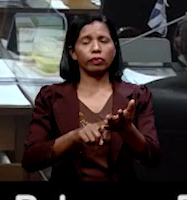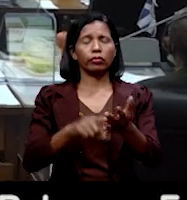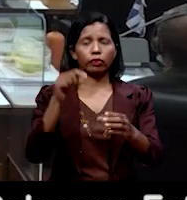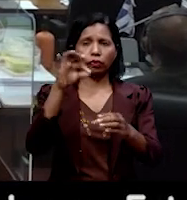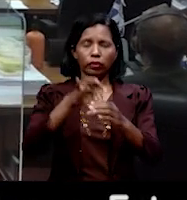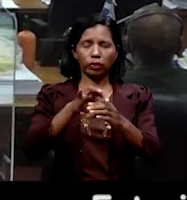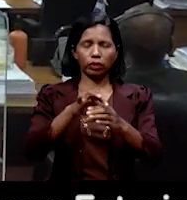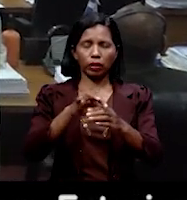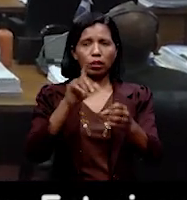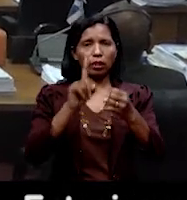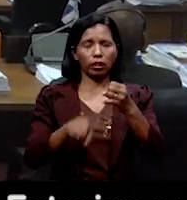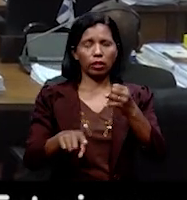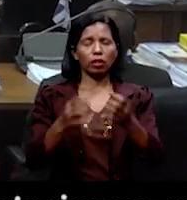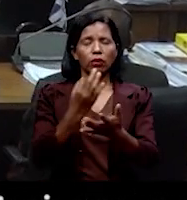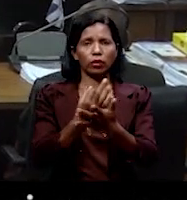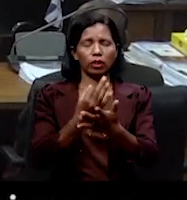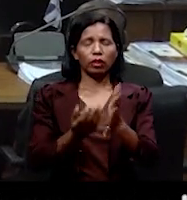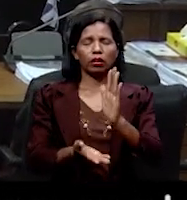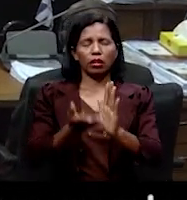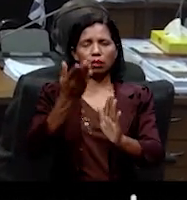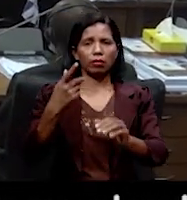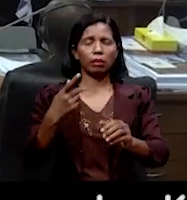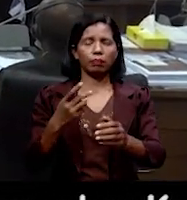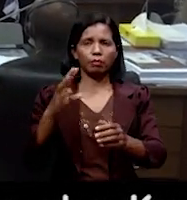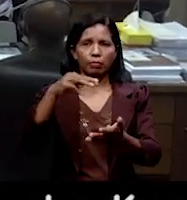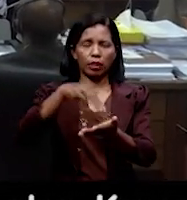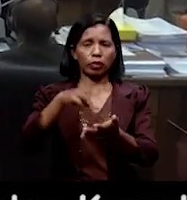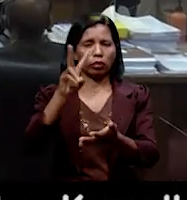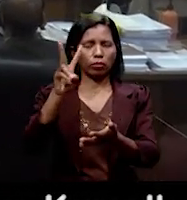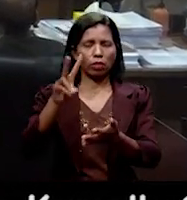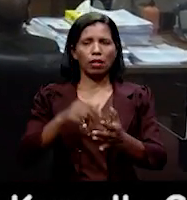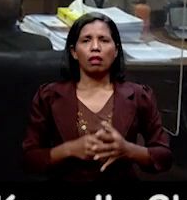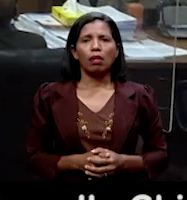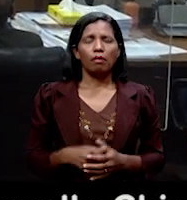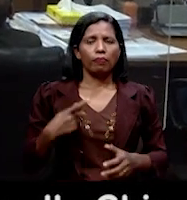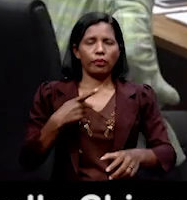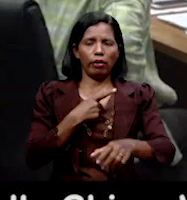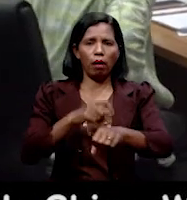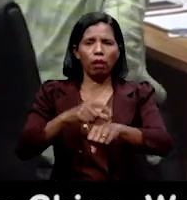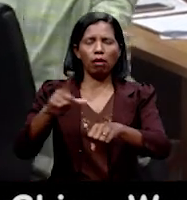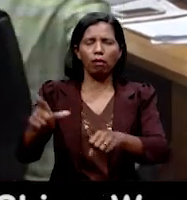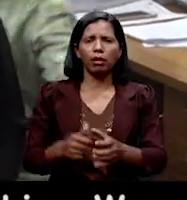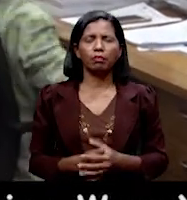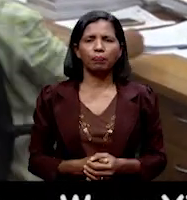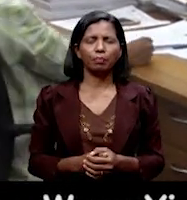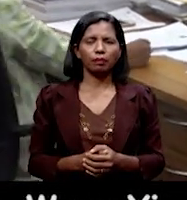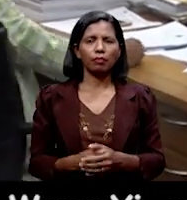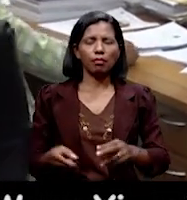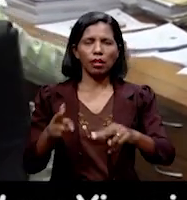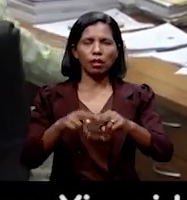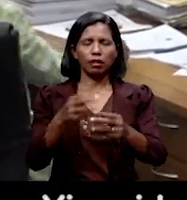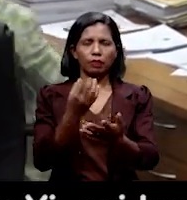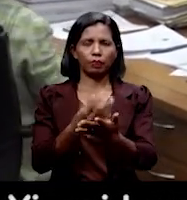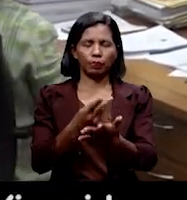orçamento saeto bilhão Rua Recin. Também o Parlamento Nacional apresenta a proposta de alteração a Tocida Limanulo, para o governo no instituição Estado